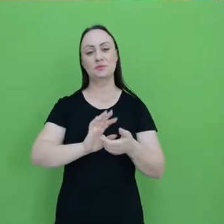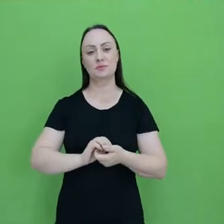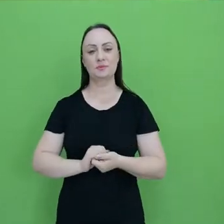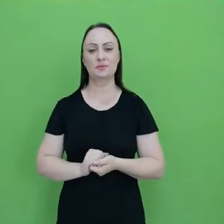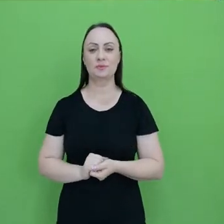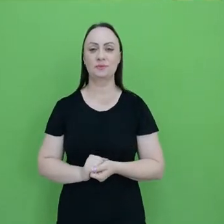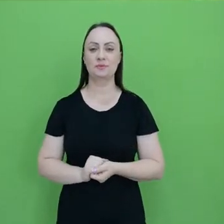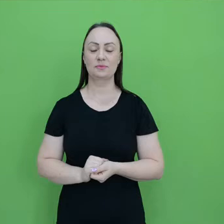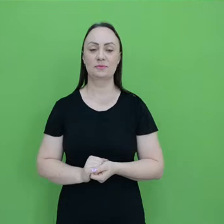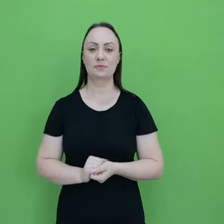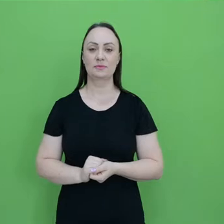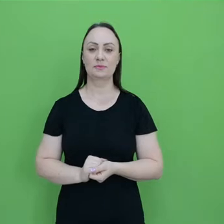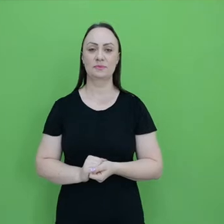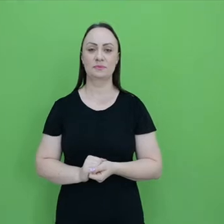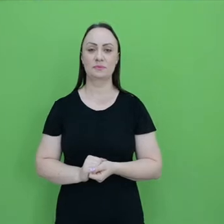Mãos de Iva tocam o violino.